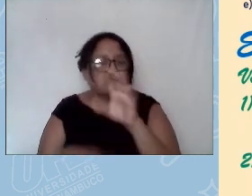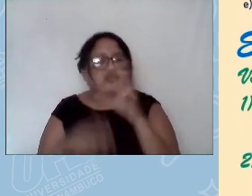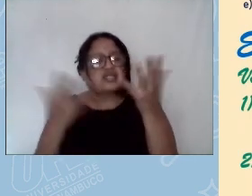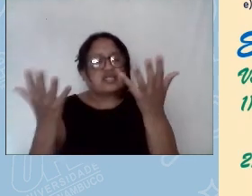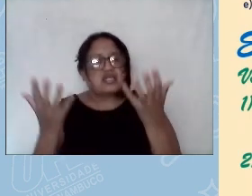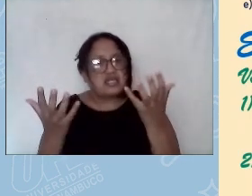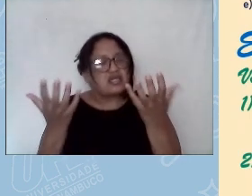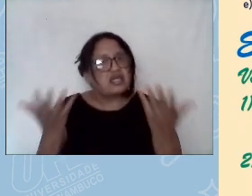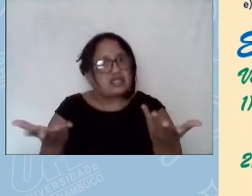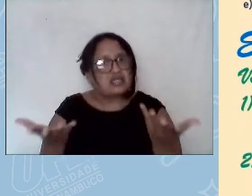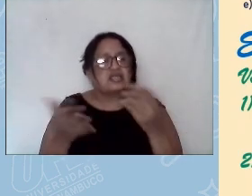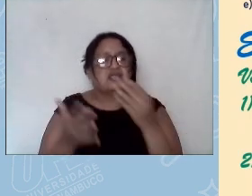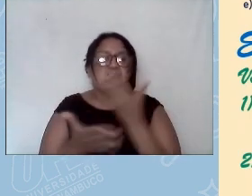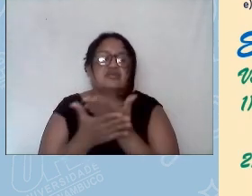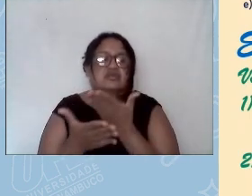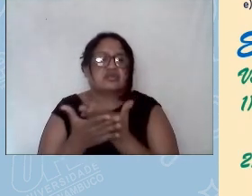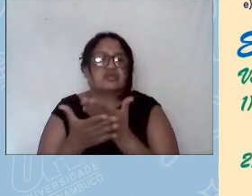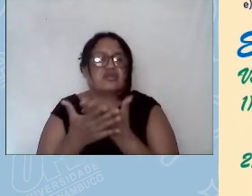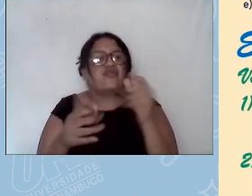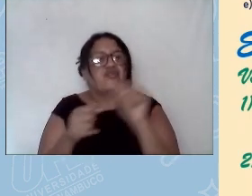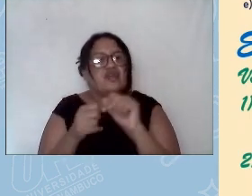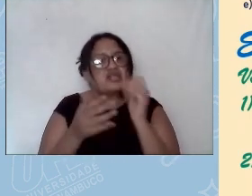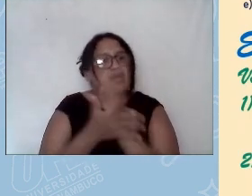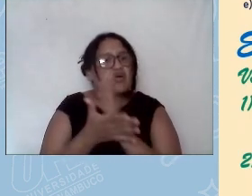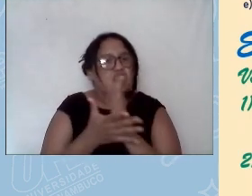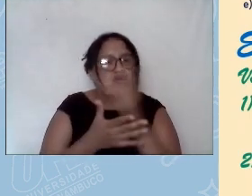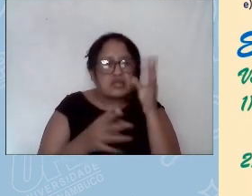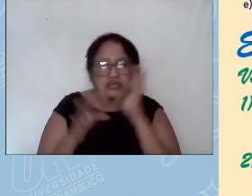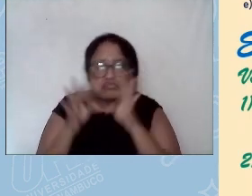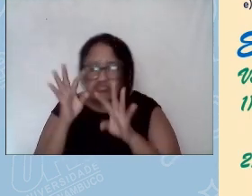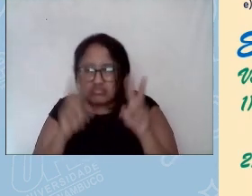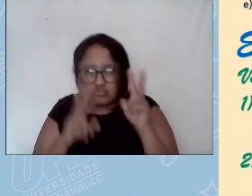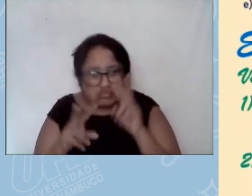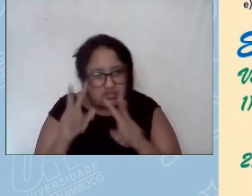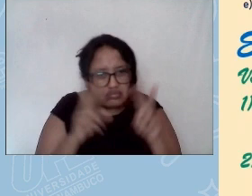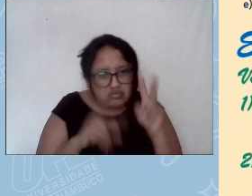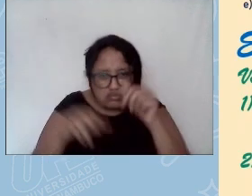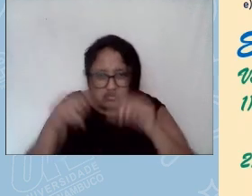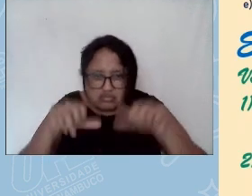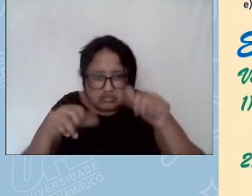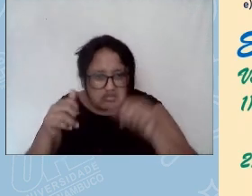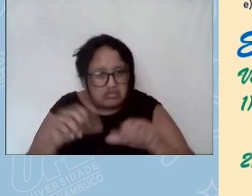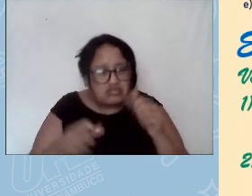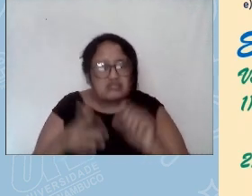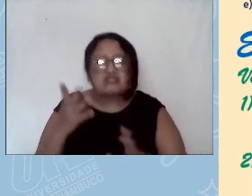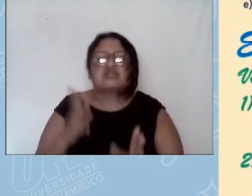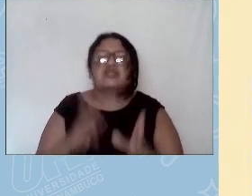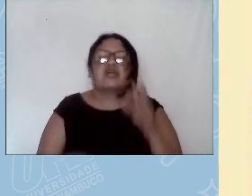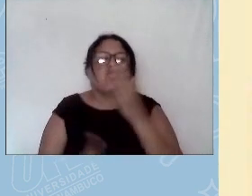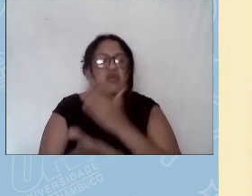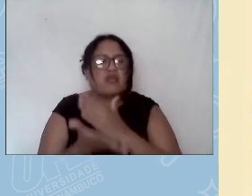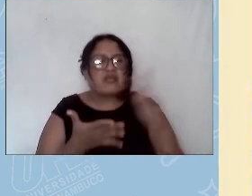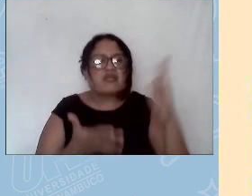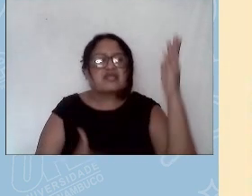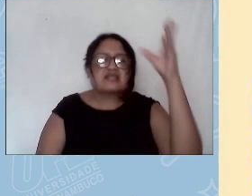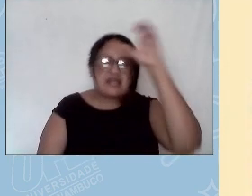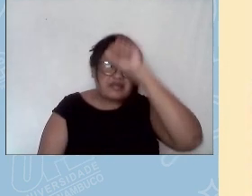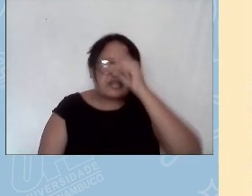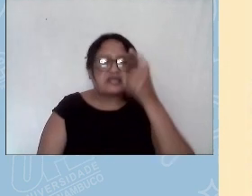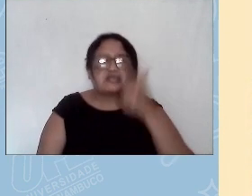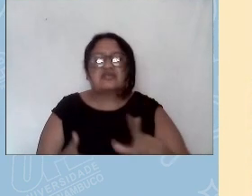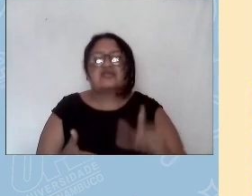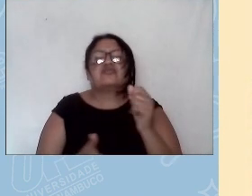que o estudante faça algumas observações e retome alguns saberes tá na